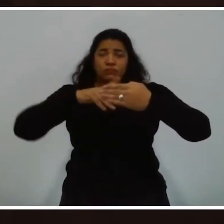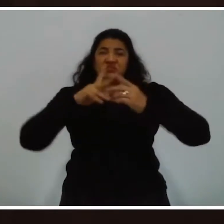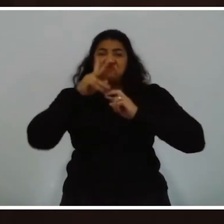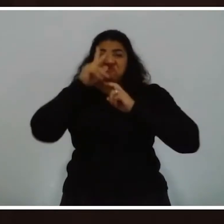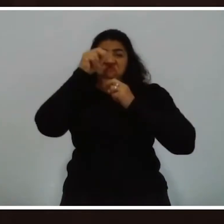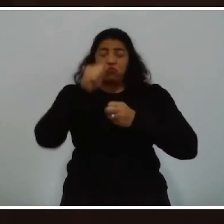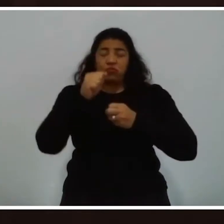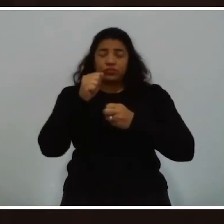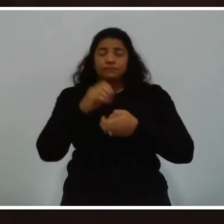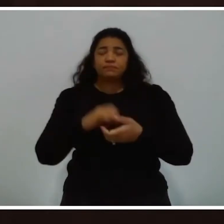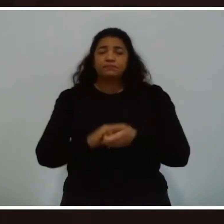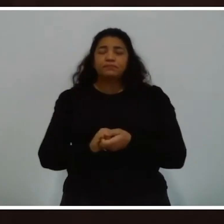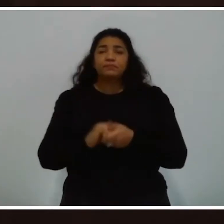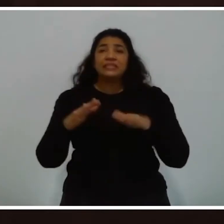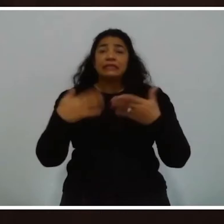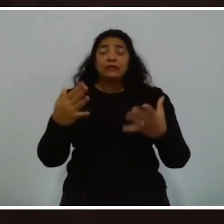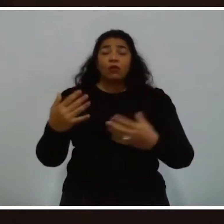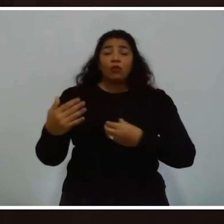gera